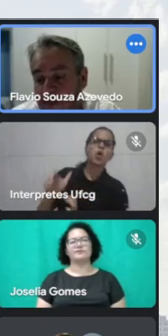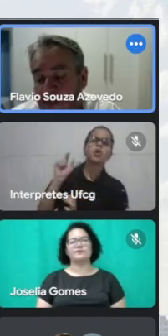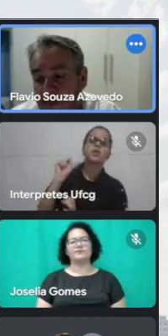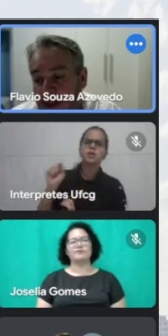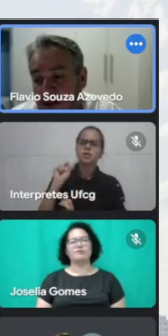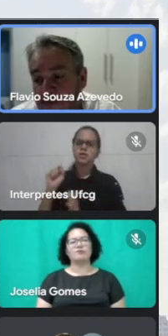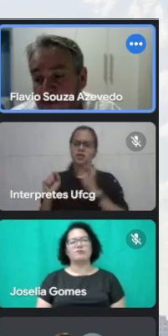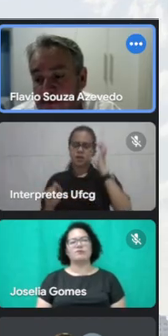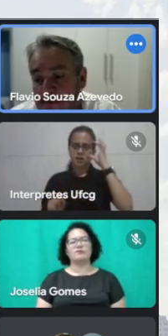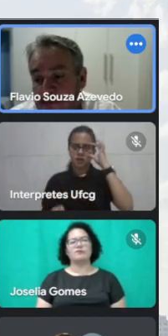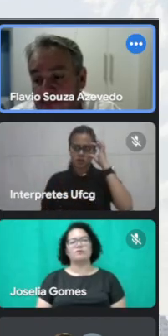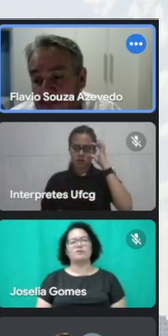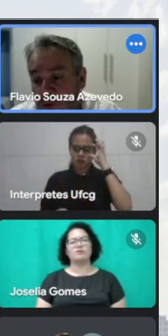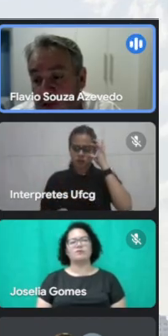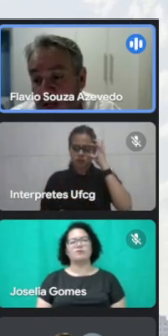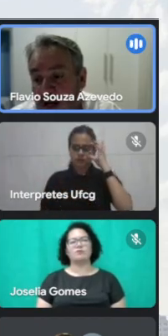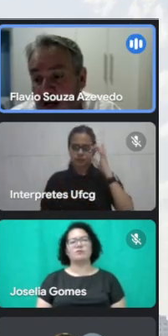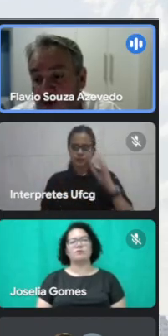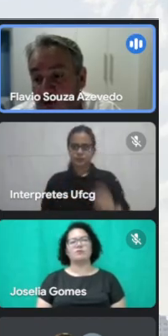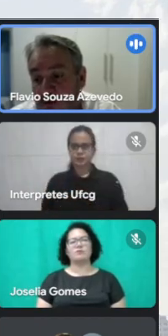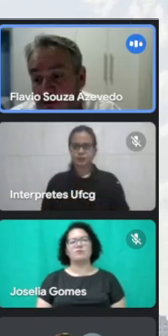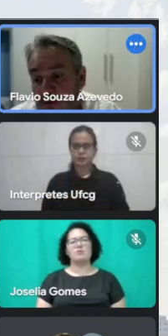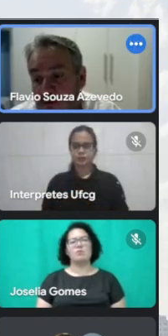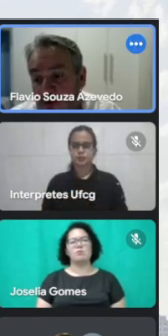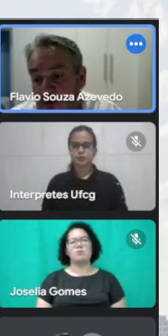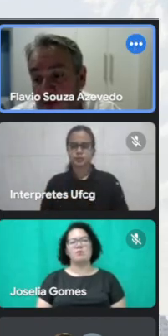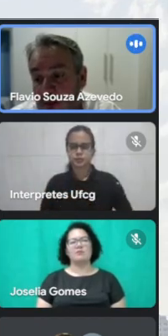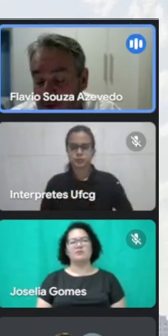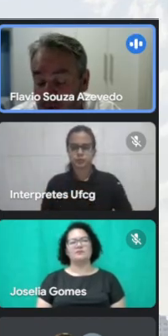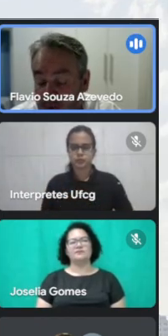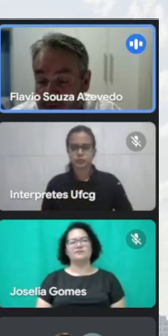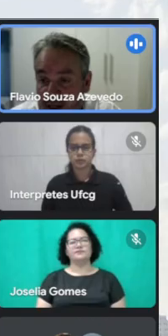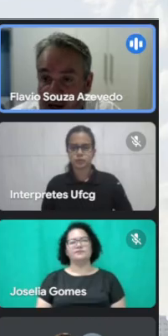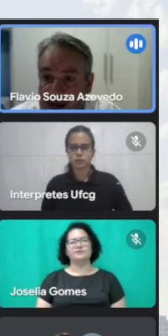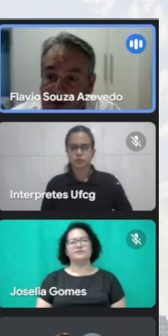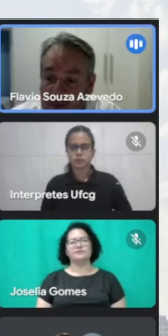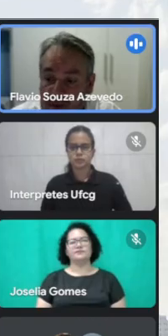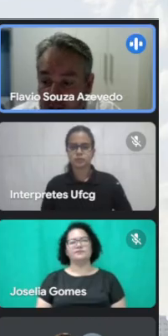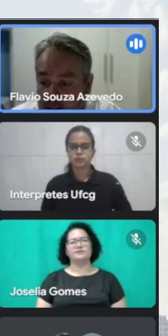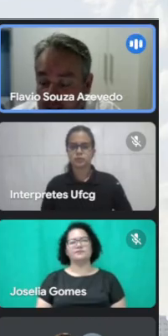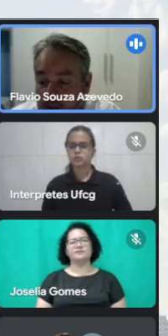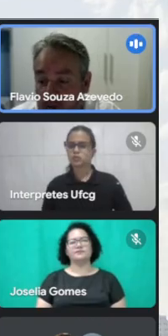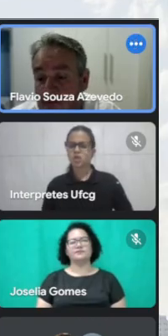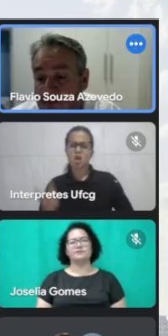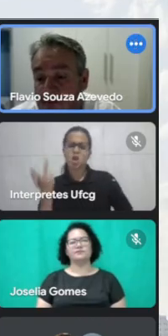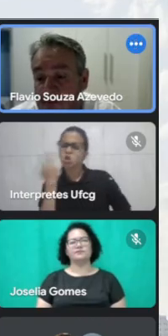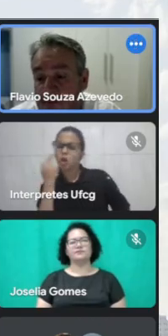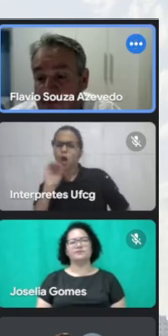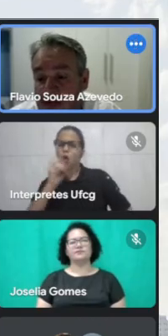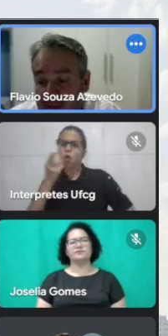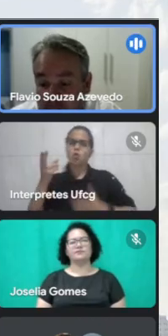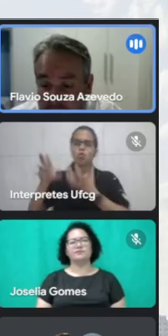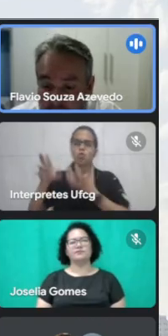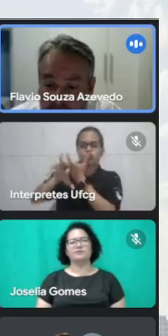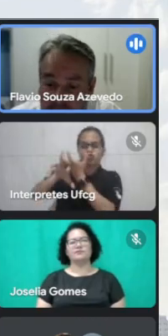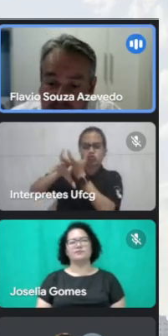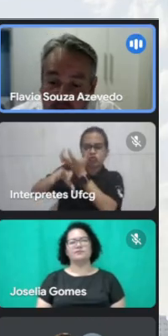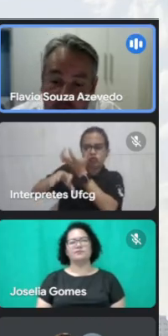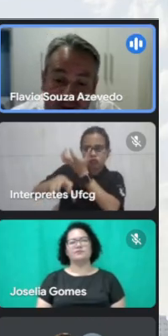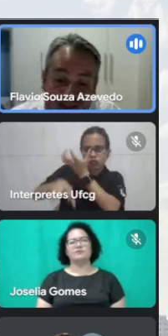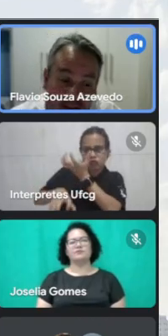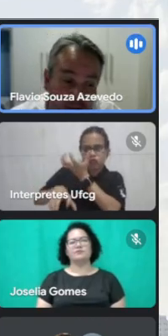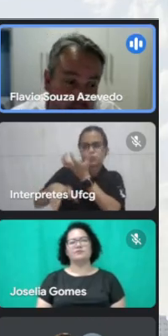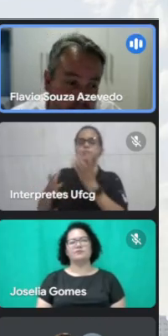subcategoria, né, dos alagados subsuperficiais ou subterrâneos. Existem também